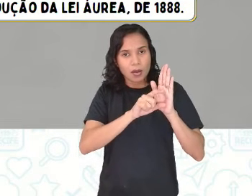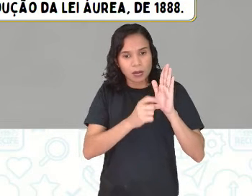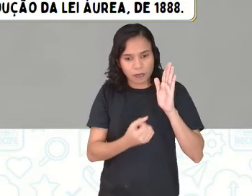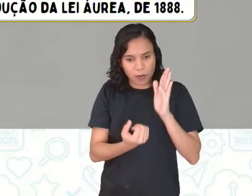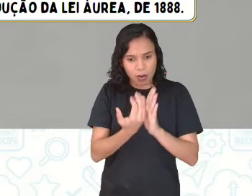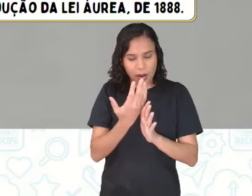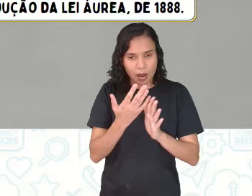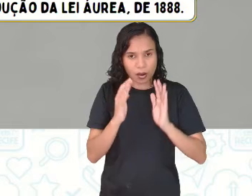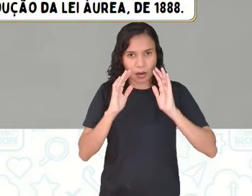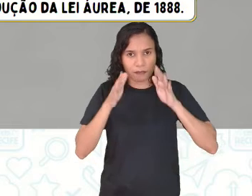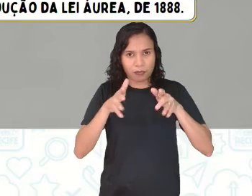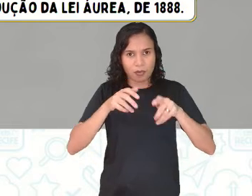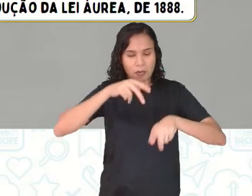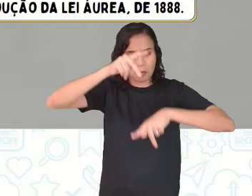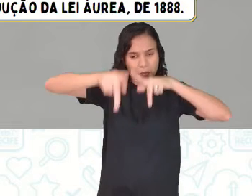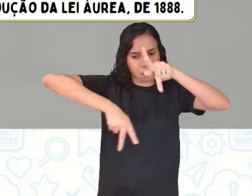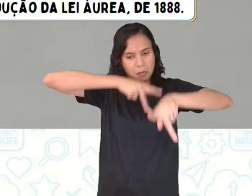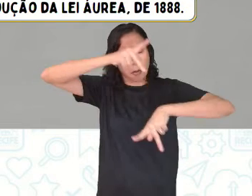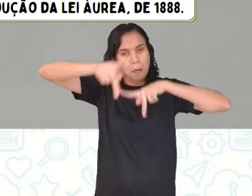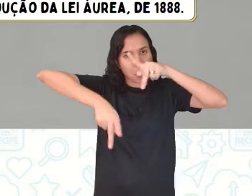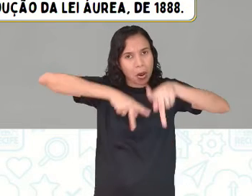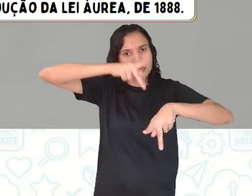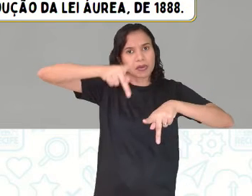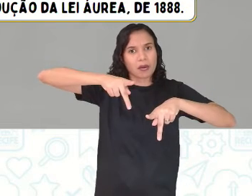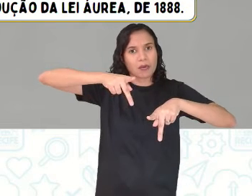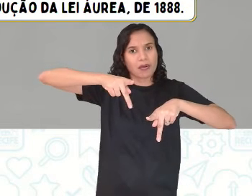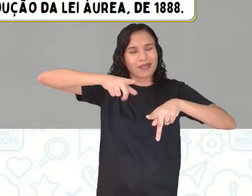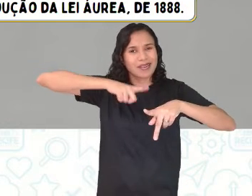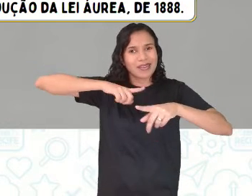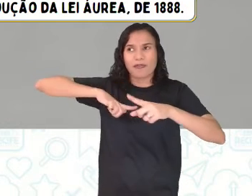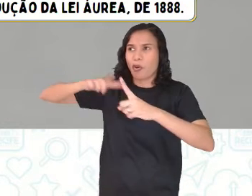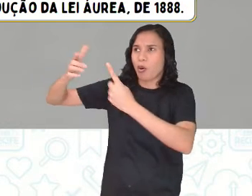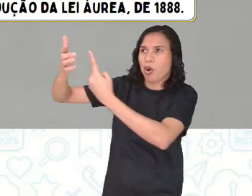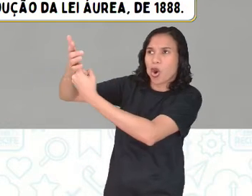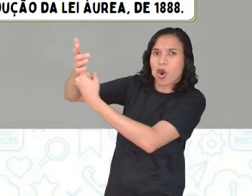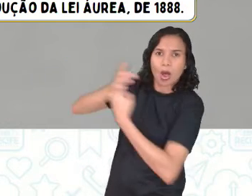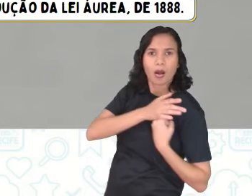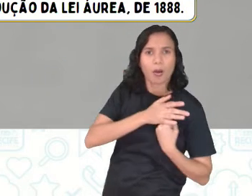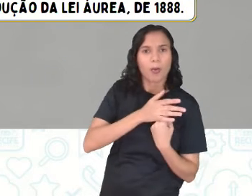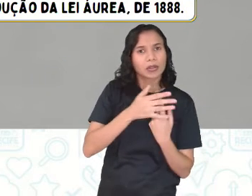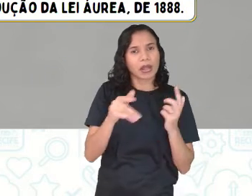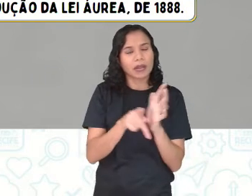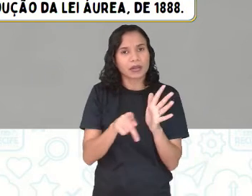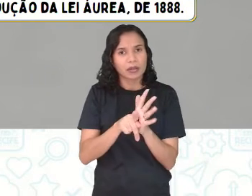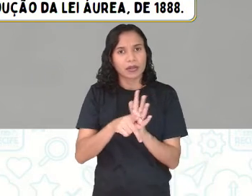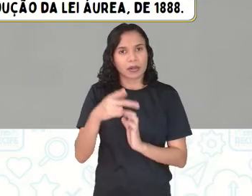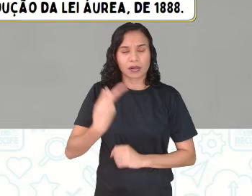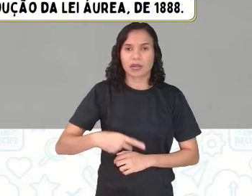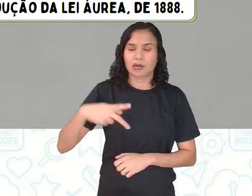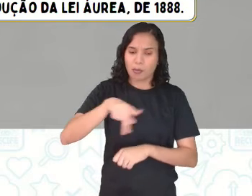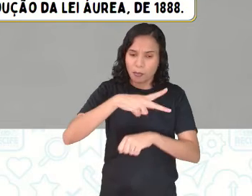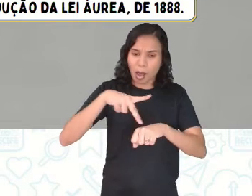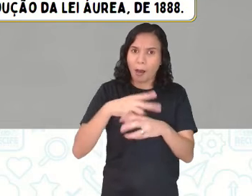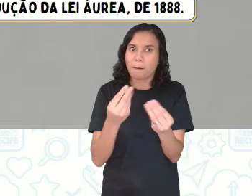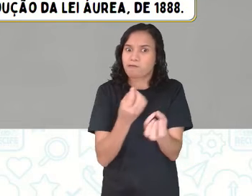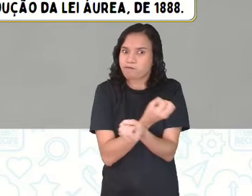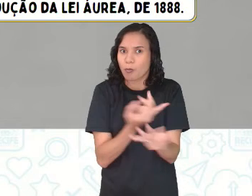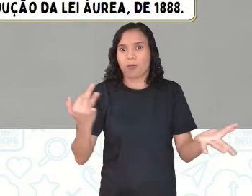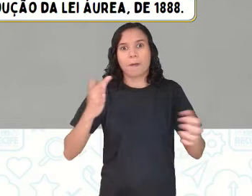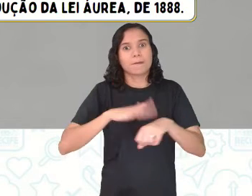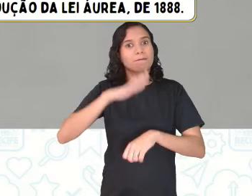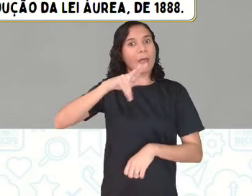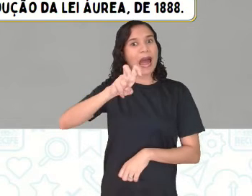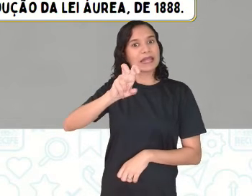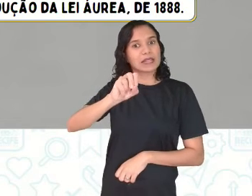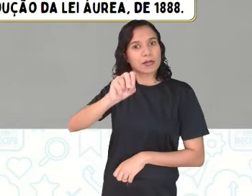que veio, foi explorada e que tinha muitos, né, nosso país é constituído, mais de